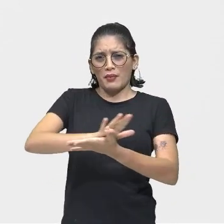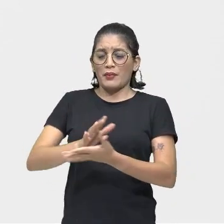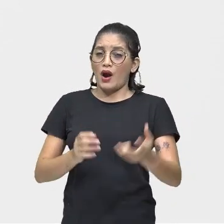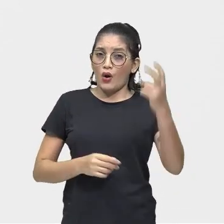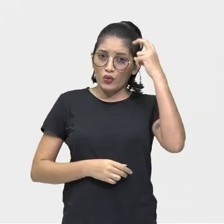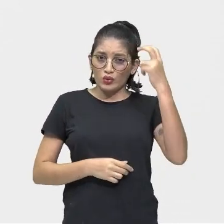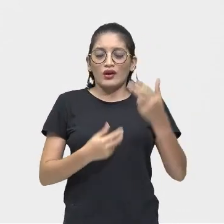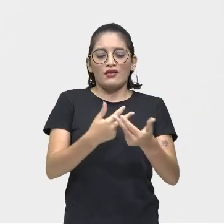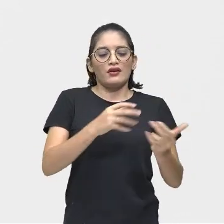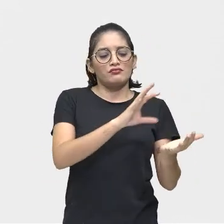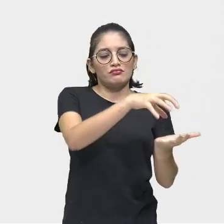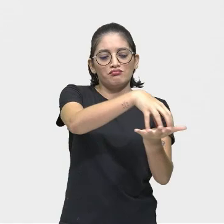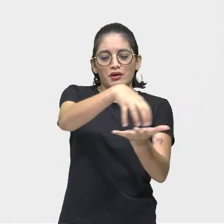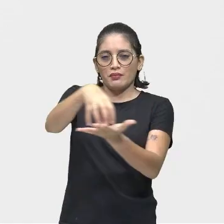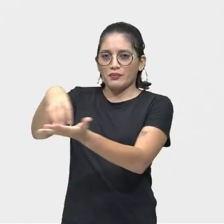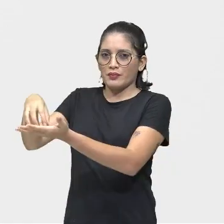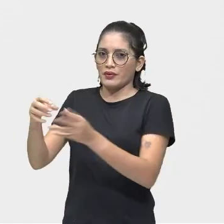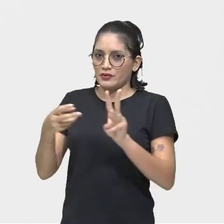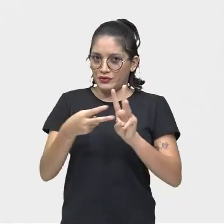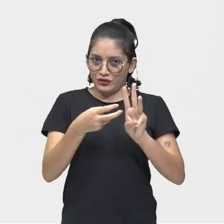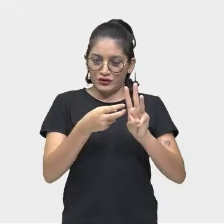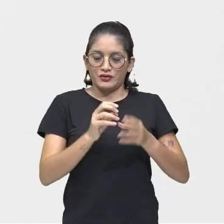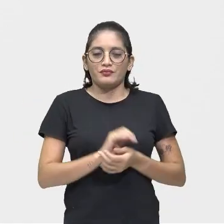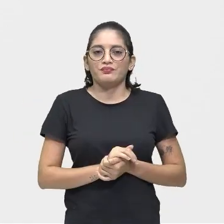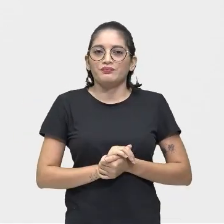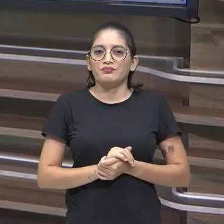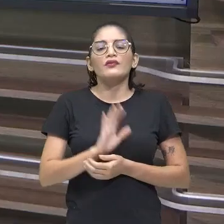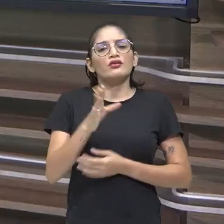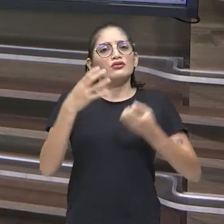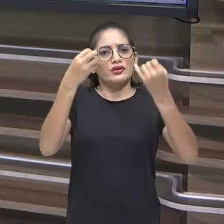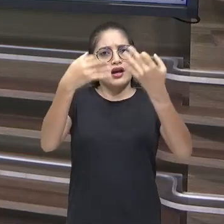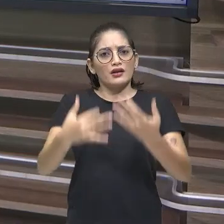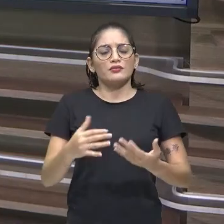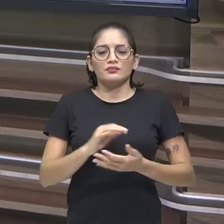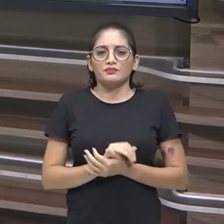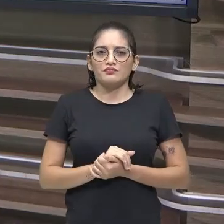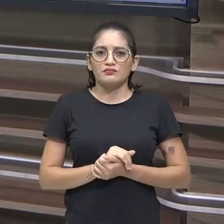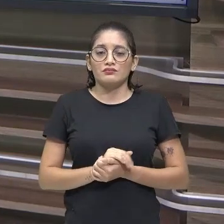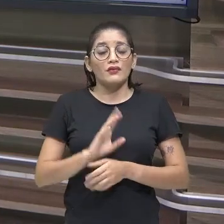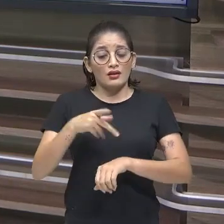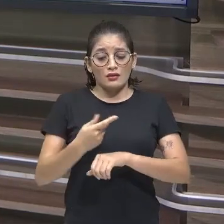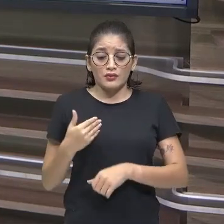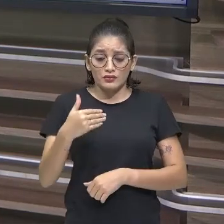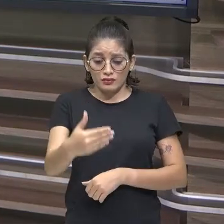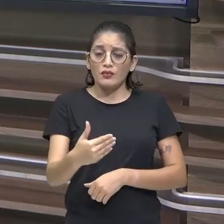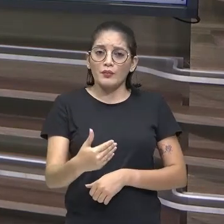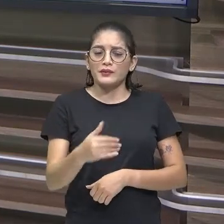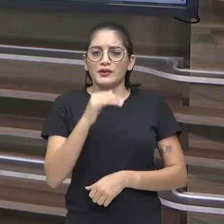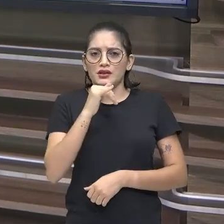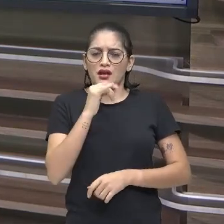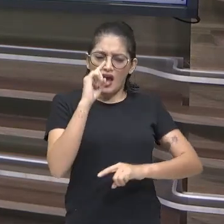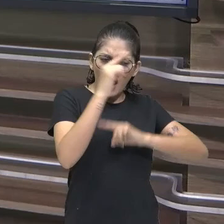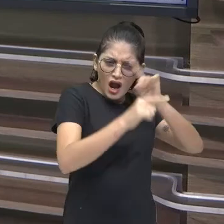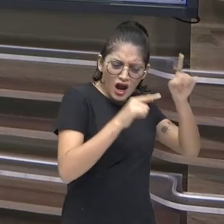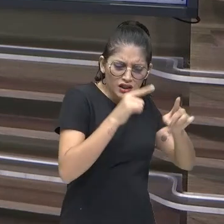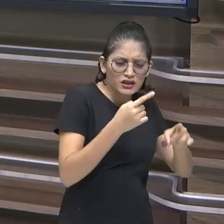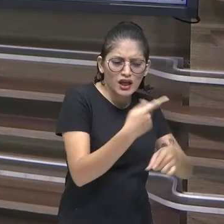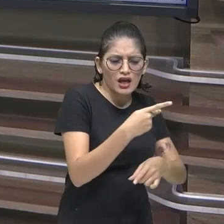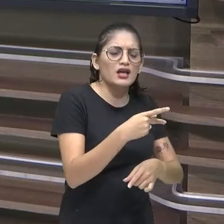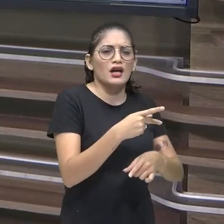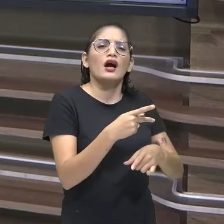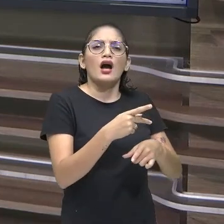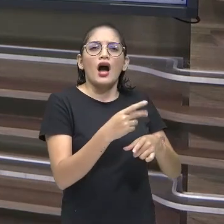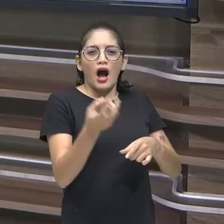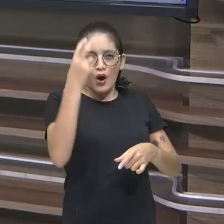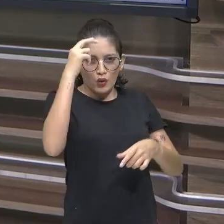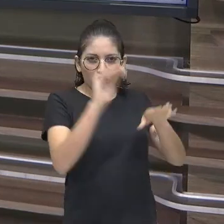diversas etnias indígenas. Como eu falei para vocês, a partir do momento que você coloca a ideia de que sua cultura é superior à